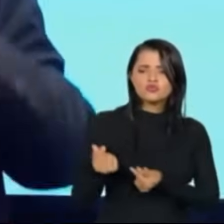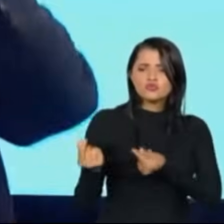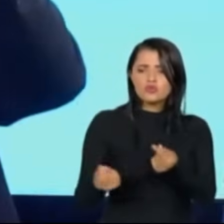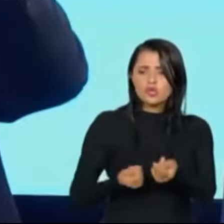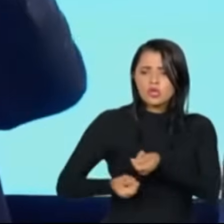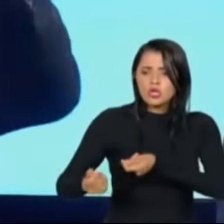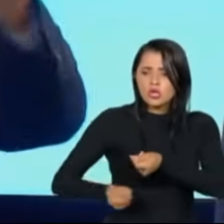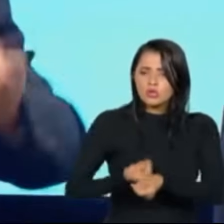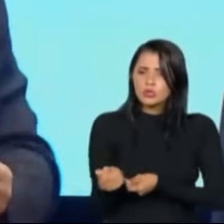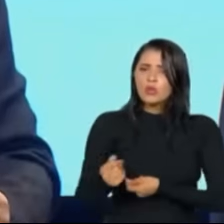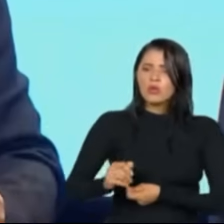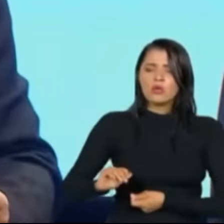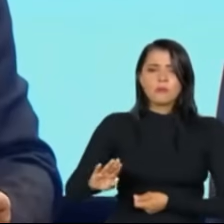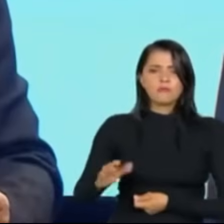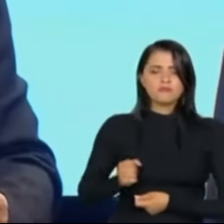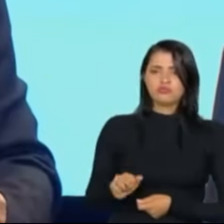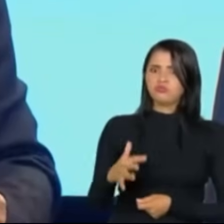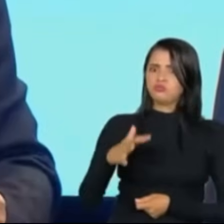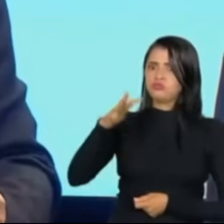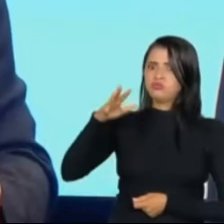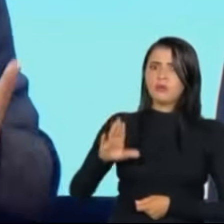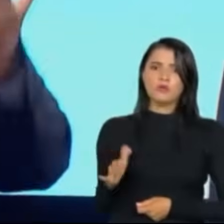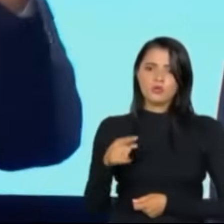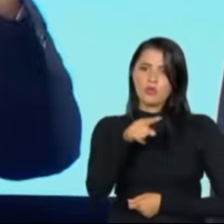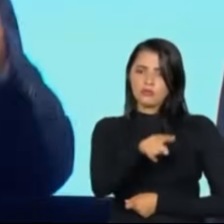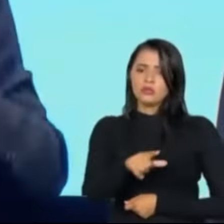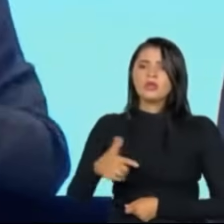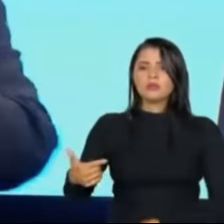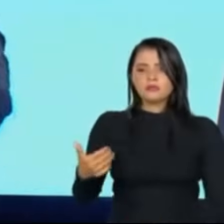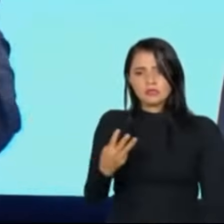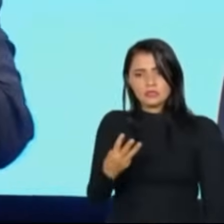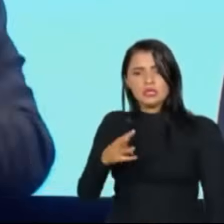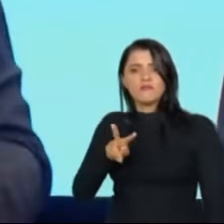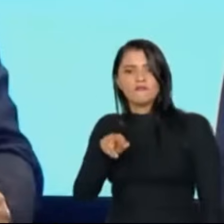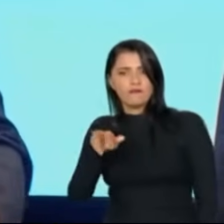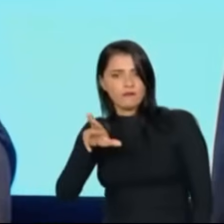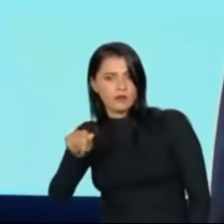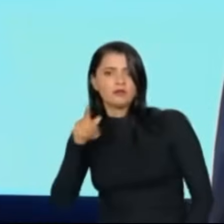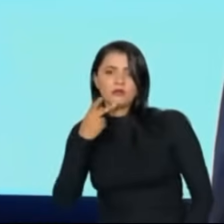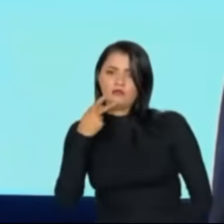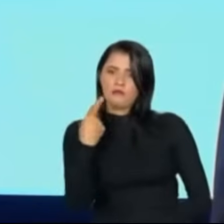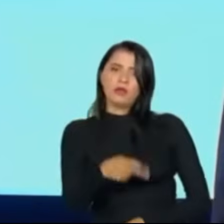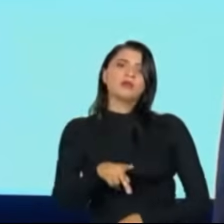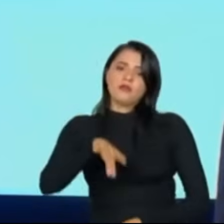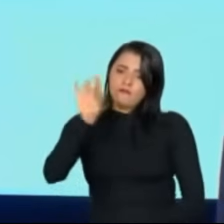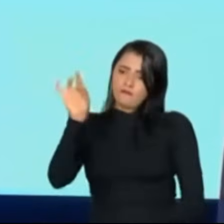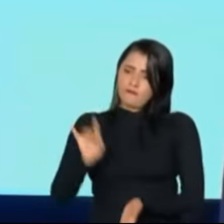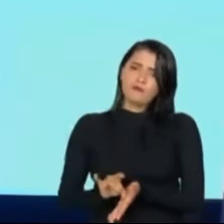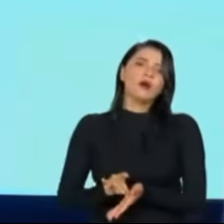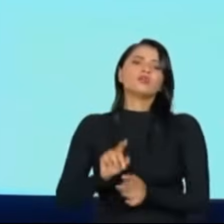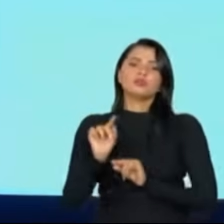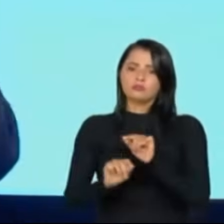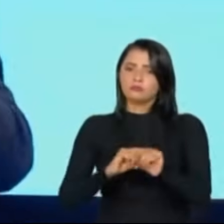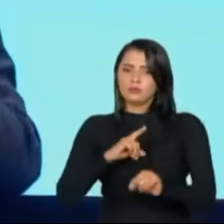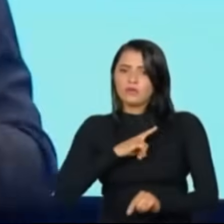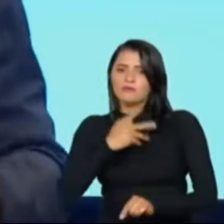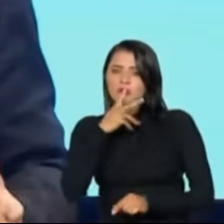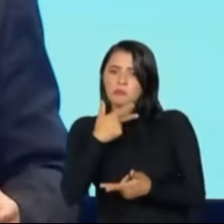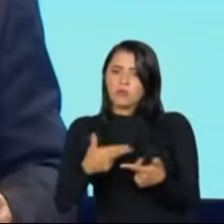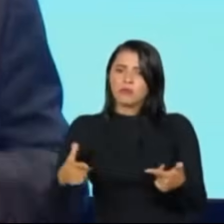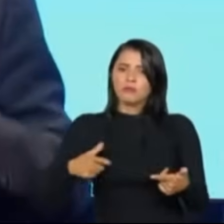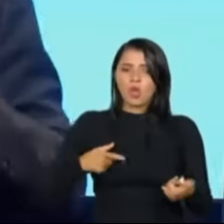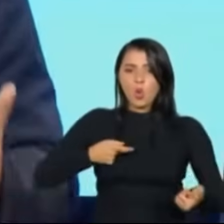financeiro bilionário no âmbito da 13ª Vara. Ele considera, e é fato público e notório, que houve uma espécie